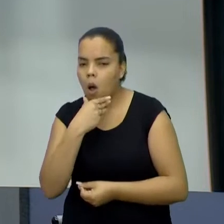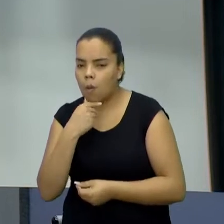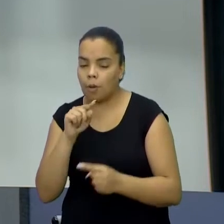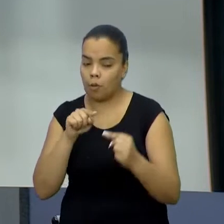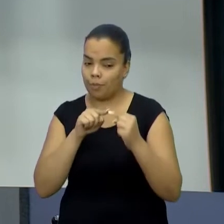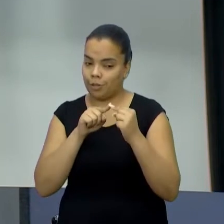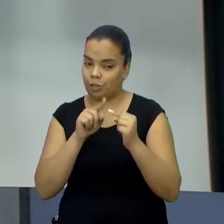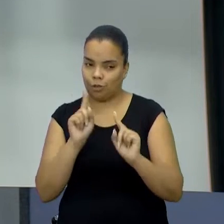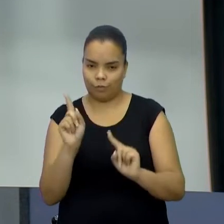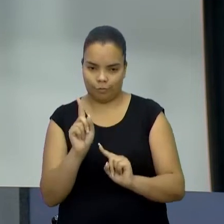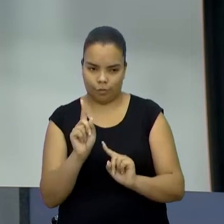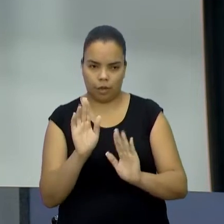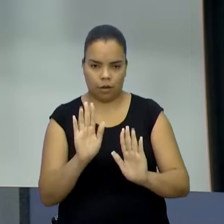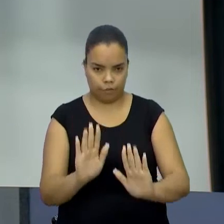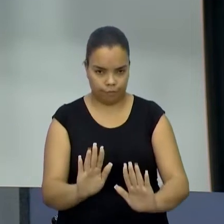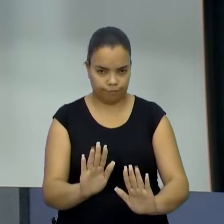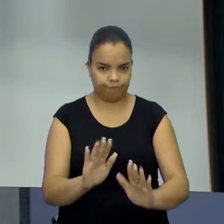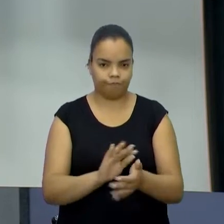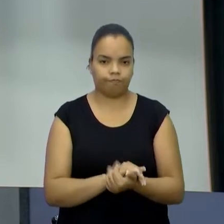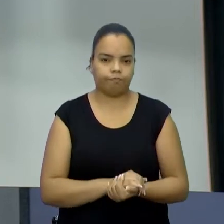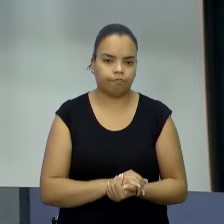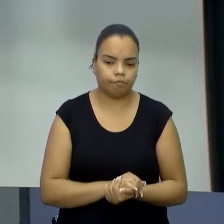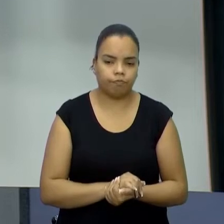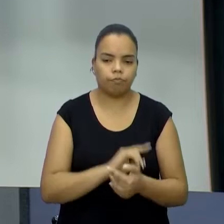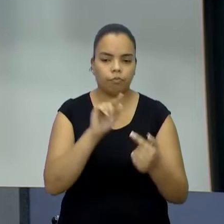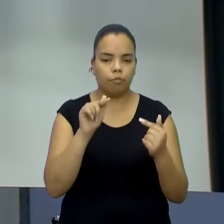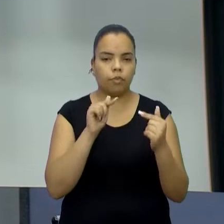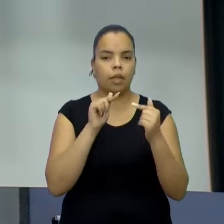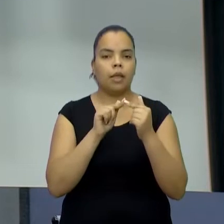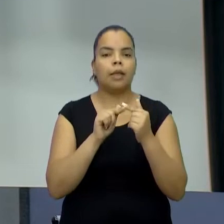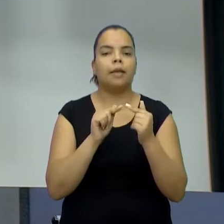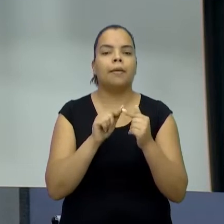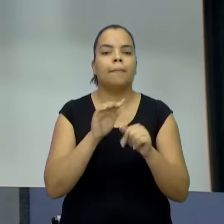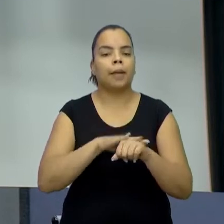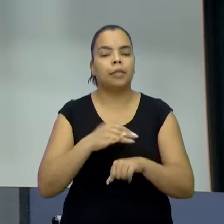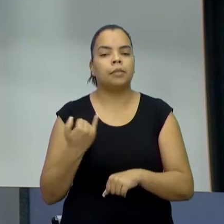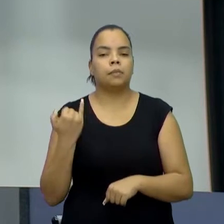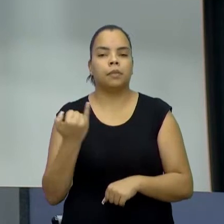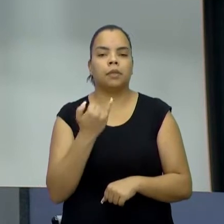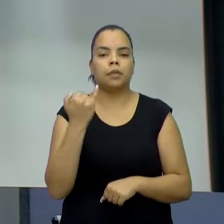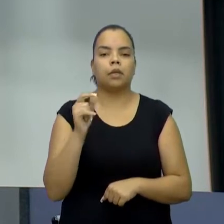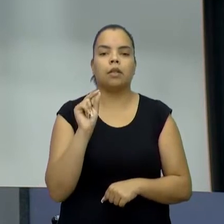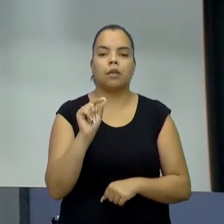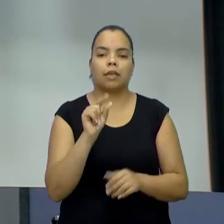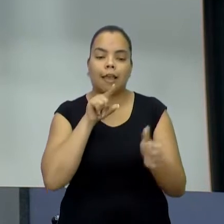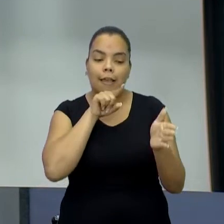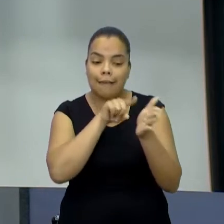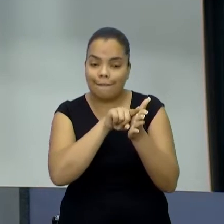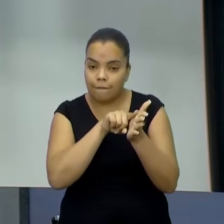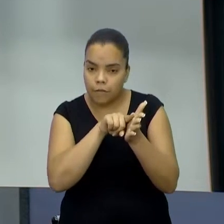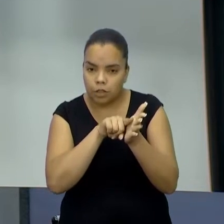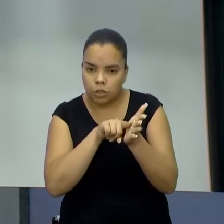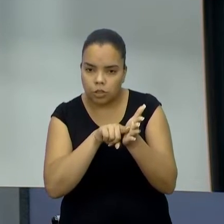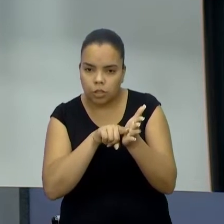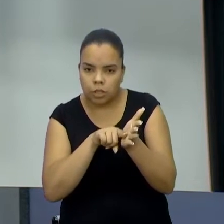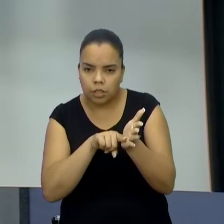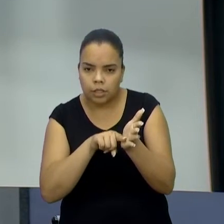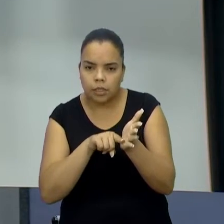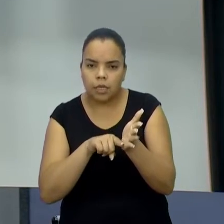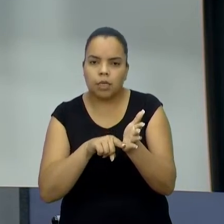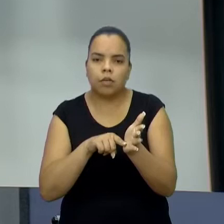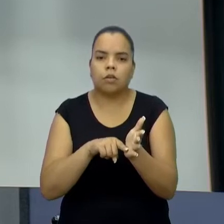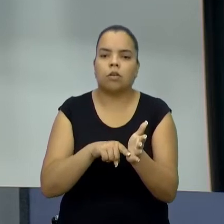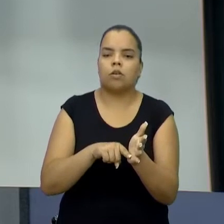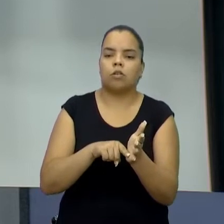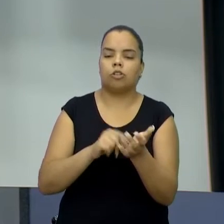principal ainda. O objetivo principal, então, consistiu na investigação de